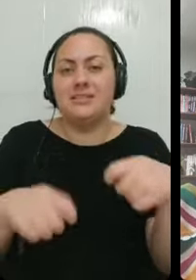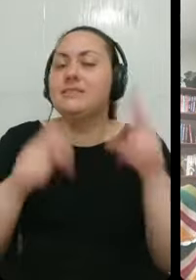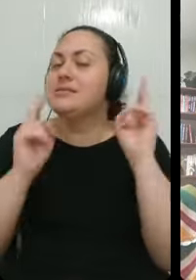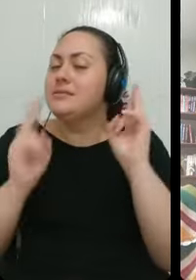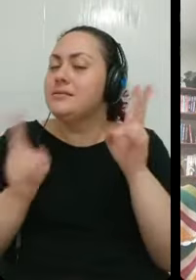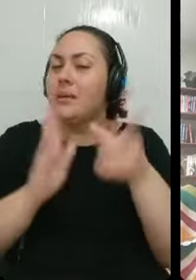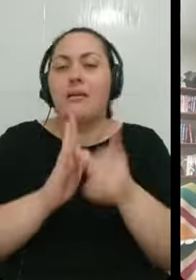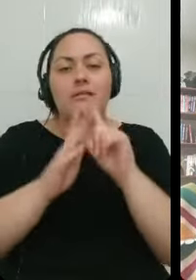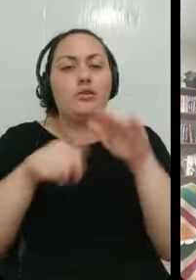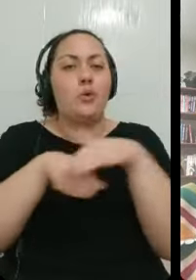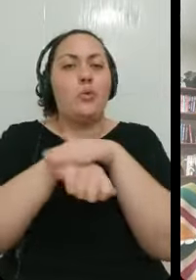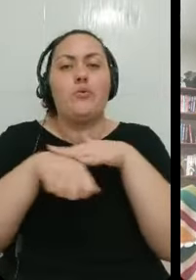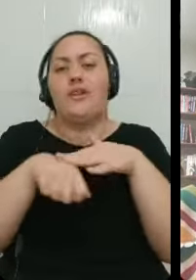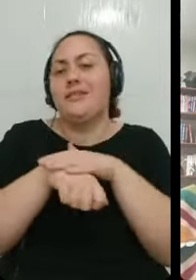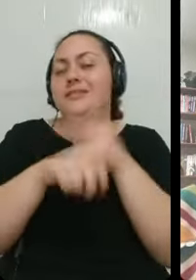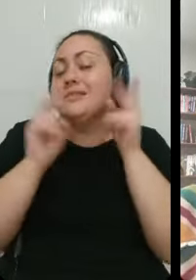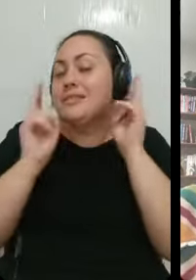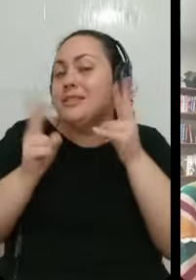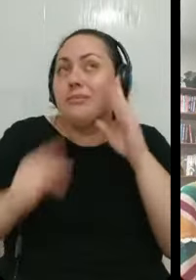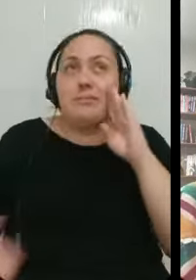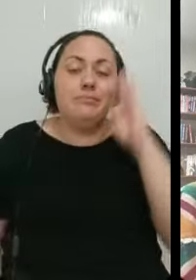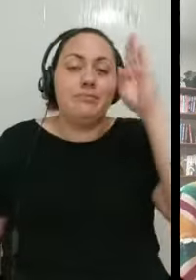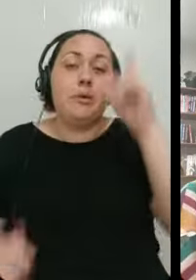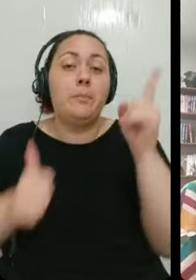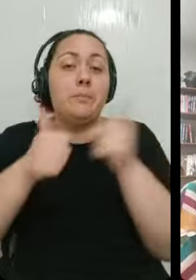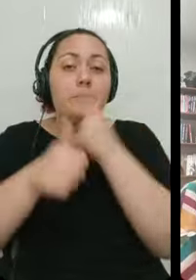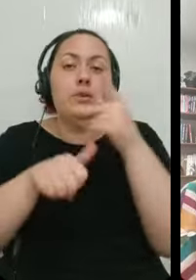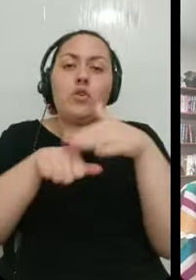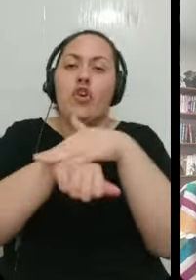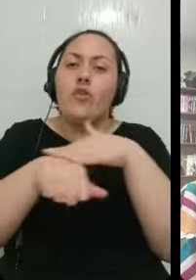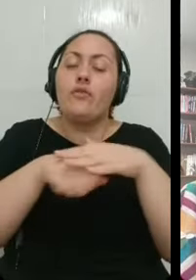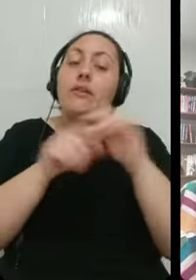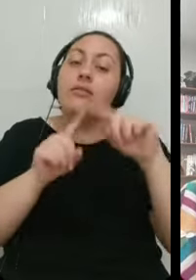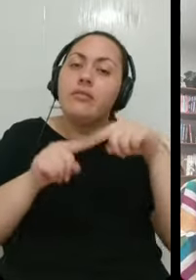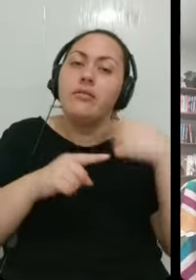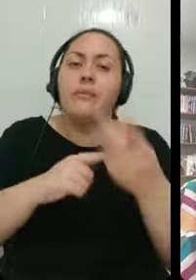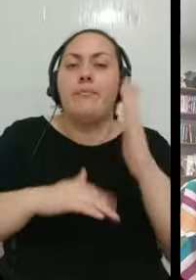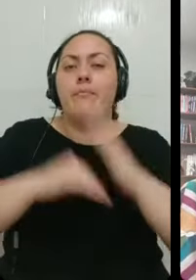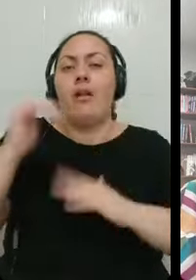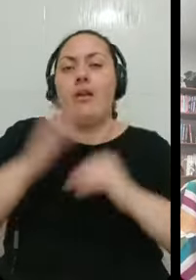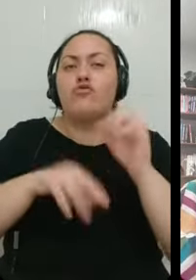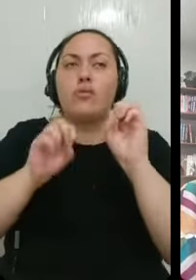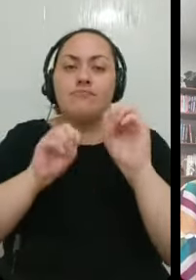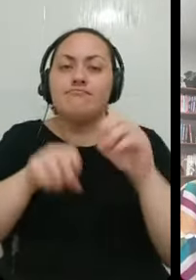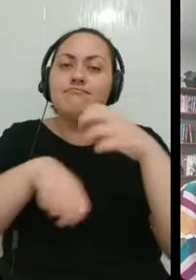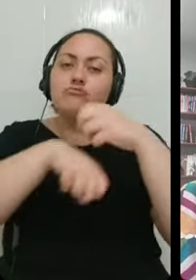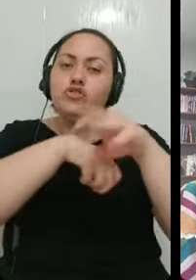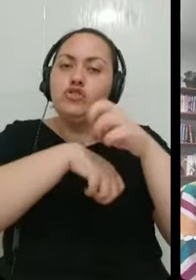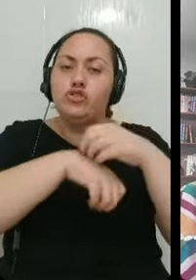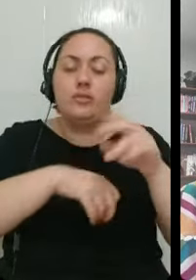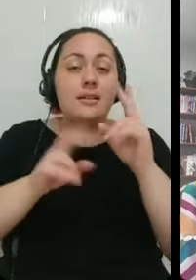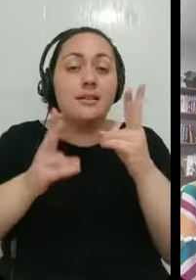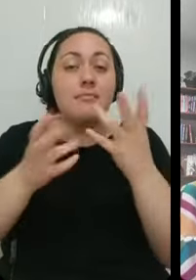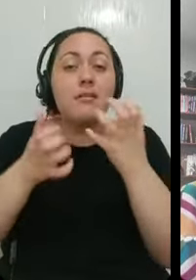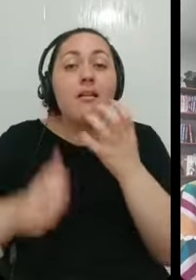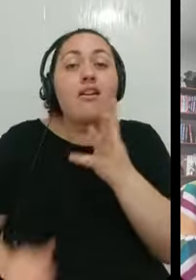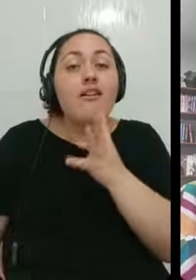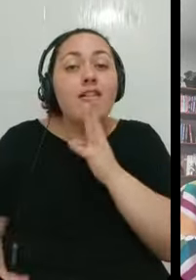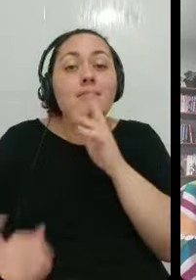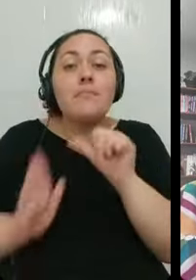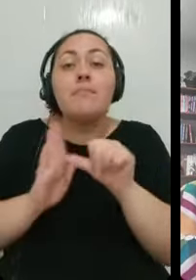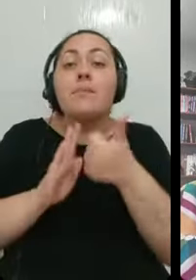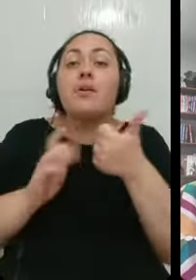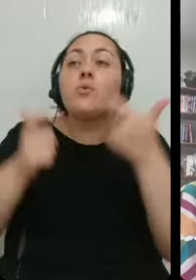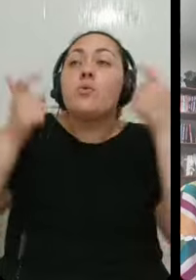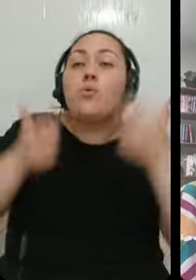prévia, né? Antes de qualquer tipo de ação, né? A gente procura sempre conhecer os espaços que nós